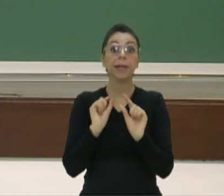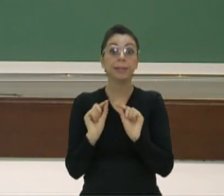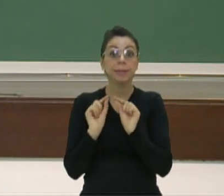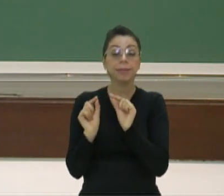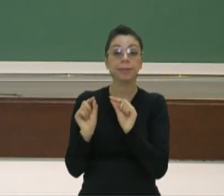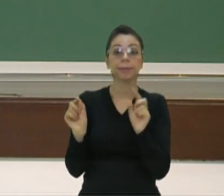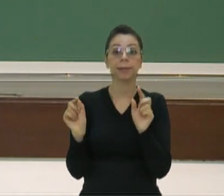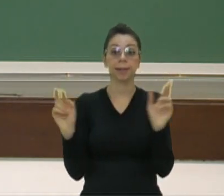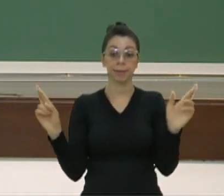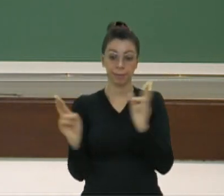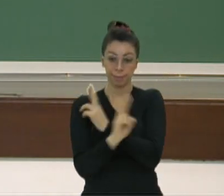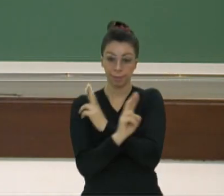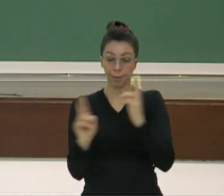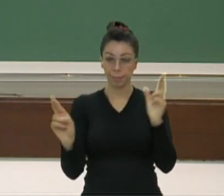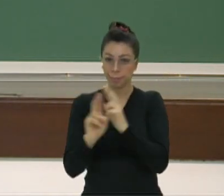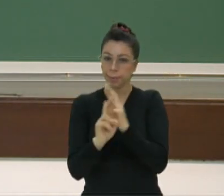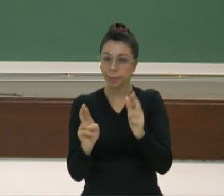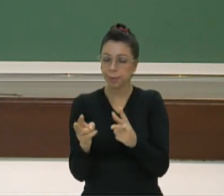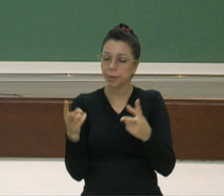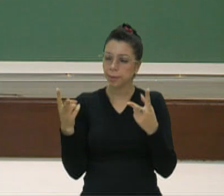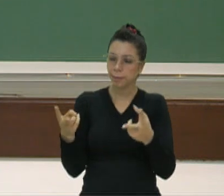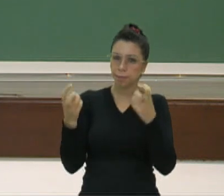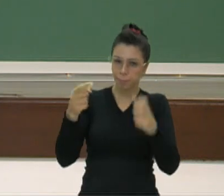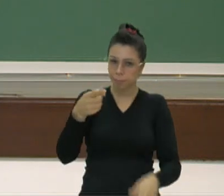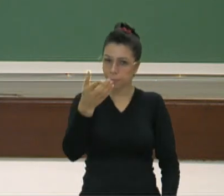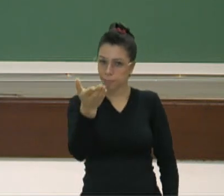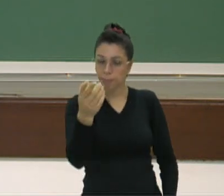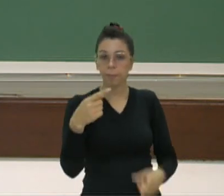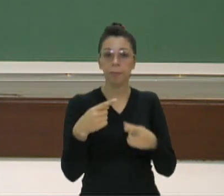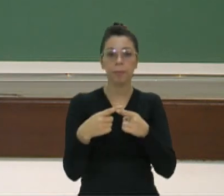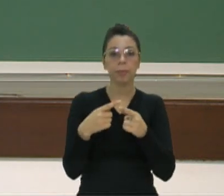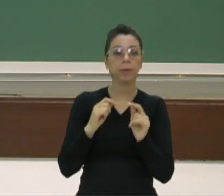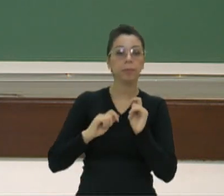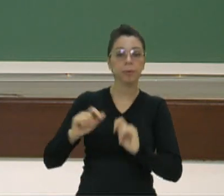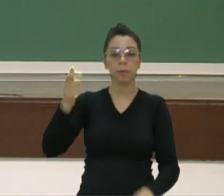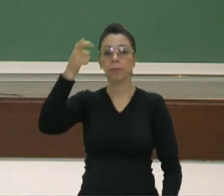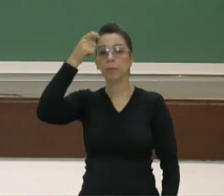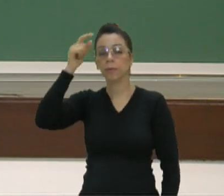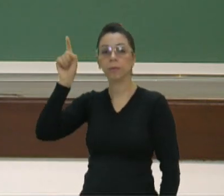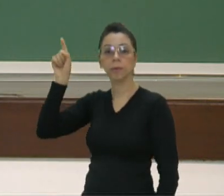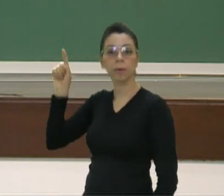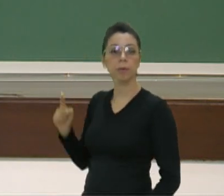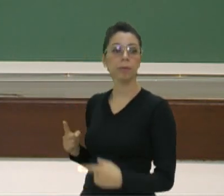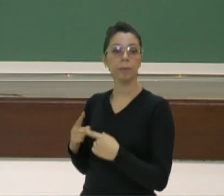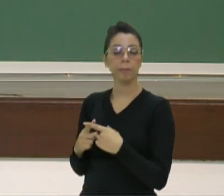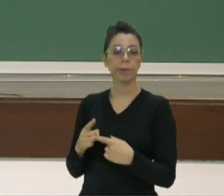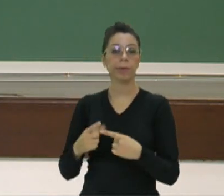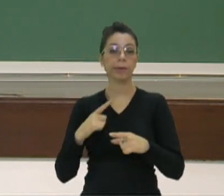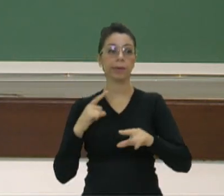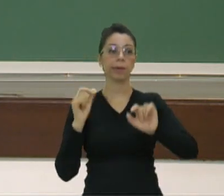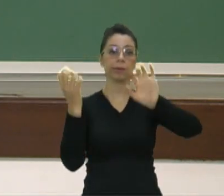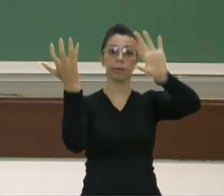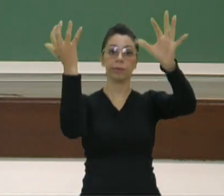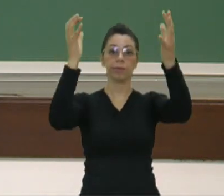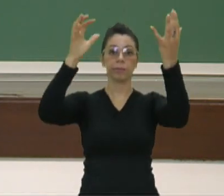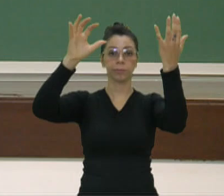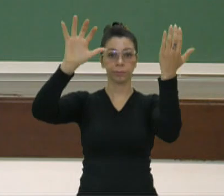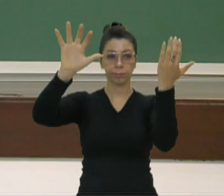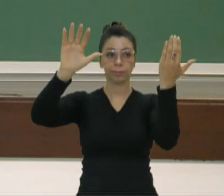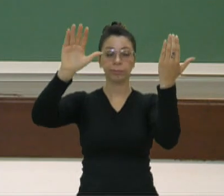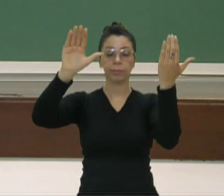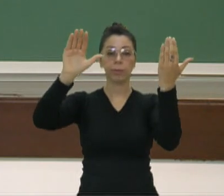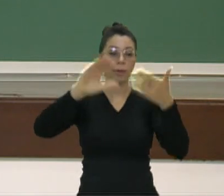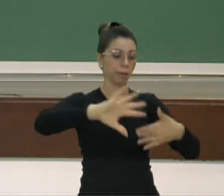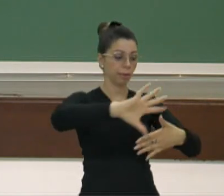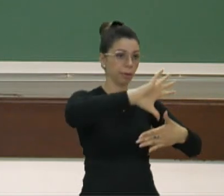estar muito bem perceptíveis por vocês, para que vocês tenham noção de por que tem tanto clima, tanto na